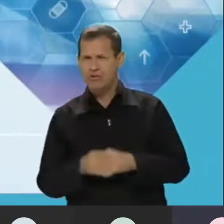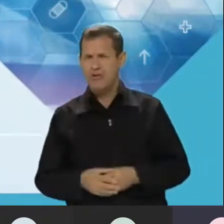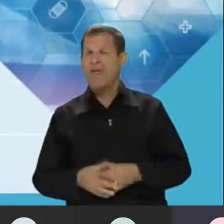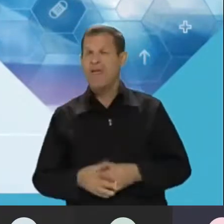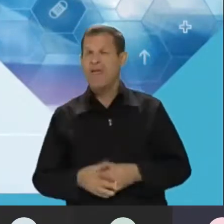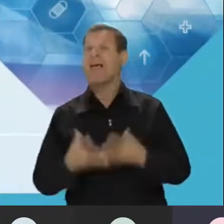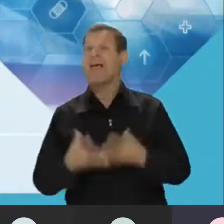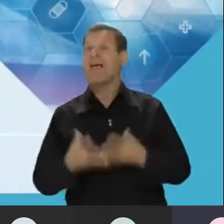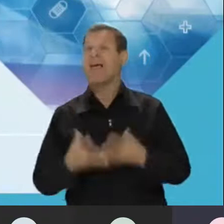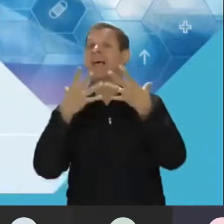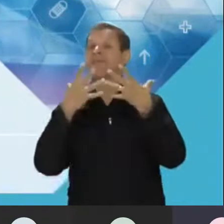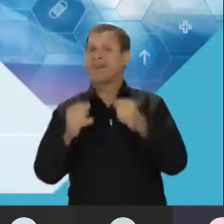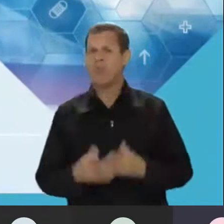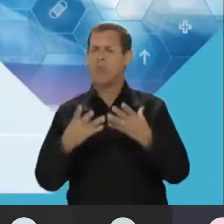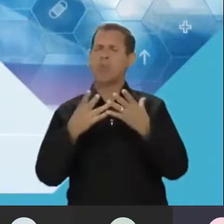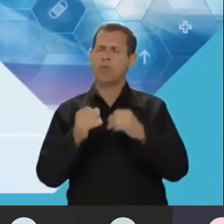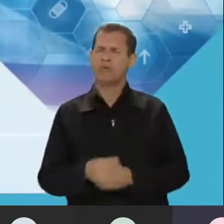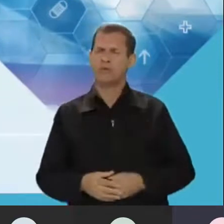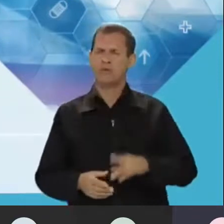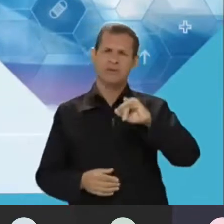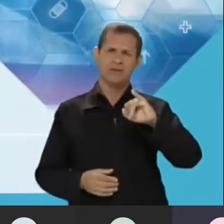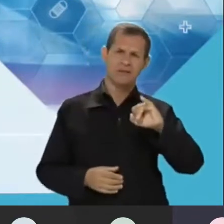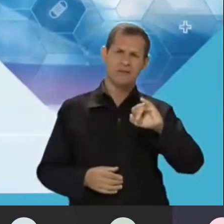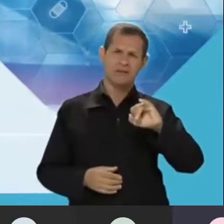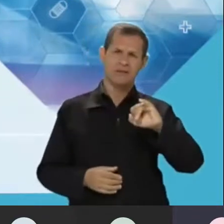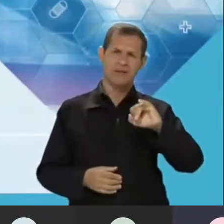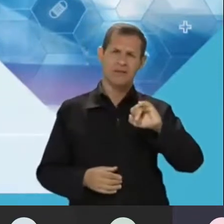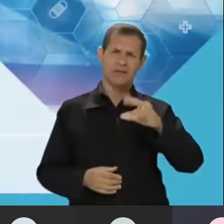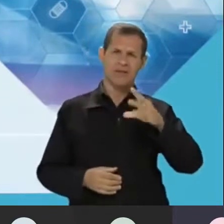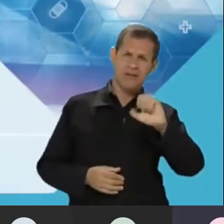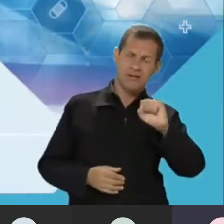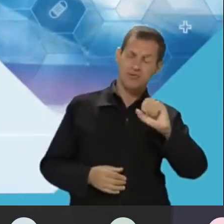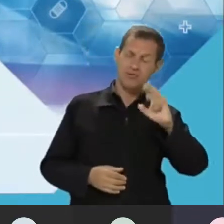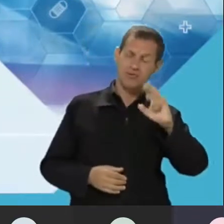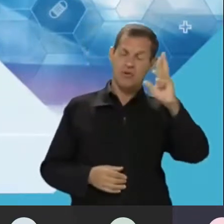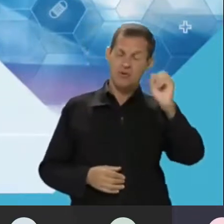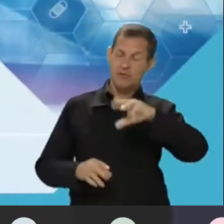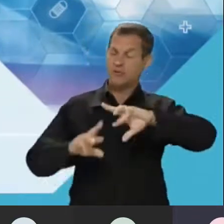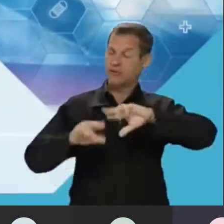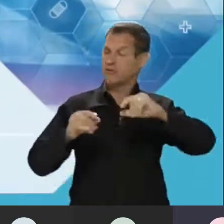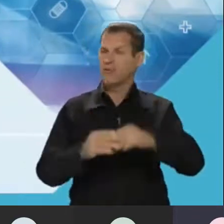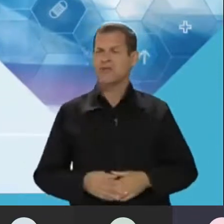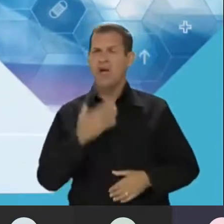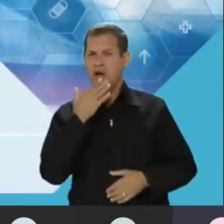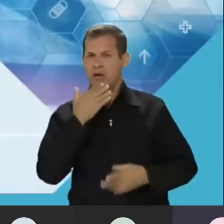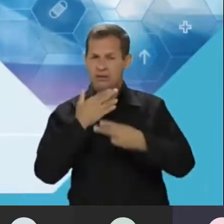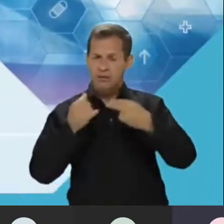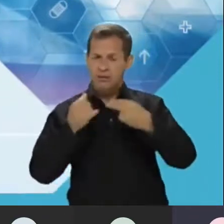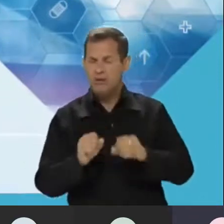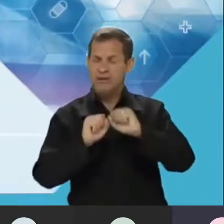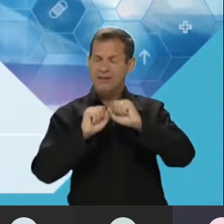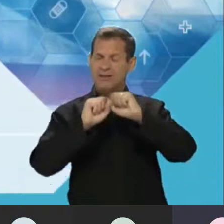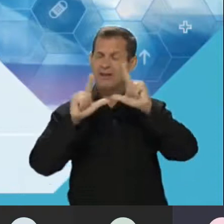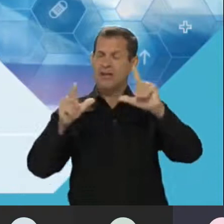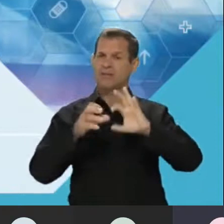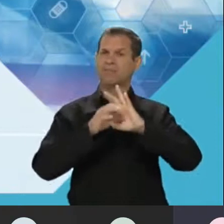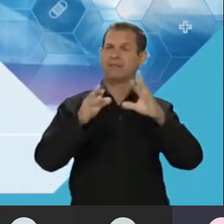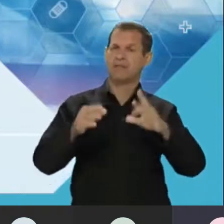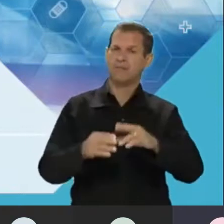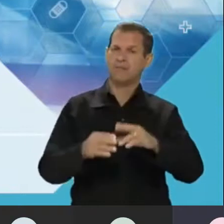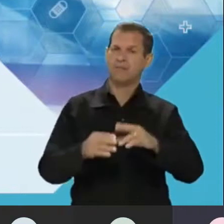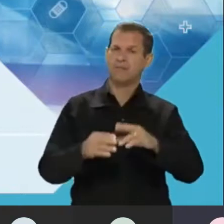vai absorver grande parte da radiação solar, diferente do que a cor clara que reflete. Tá? Então, a gente consegue observar